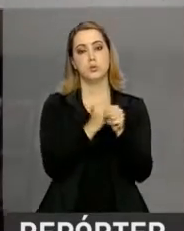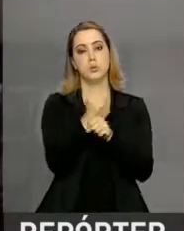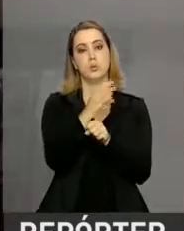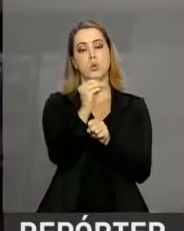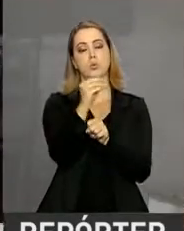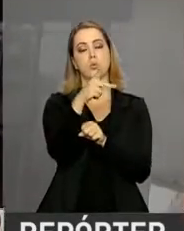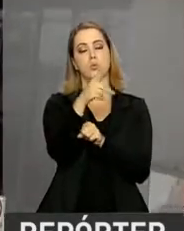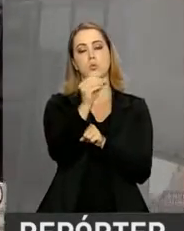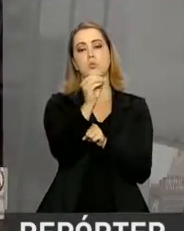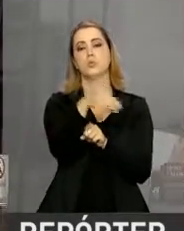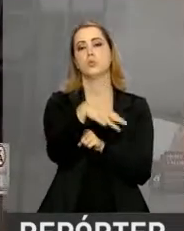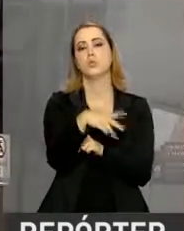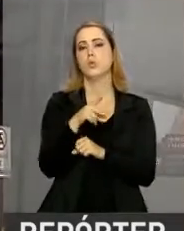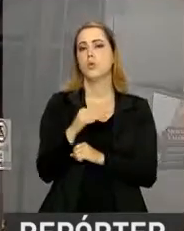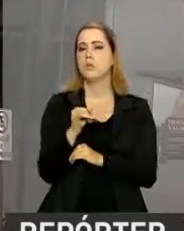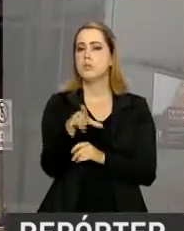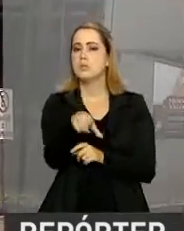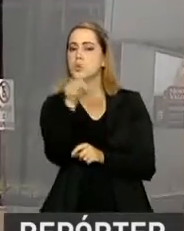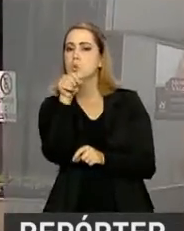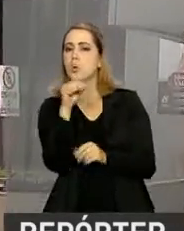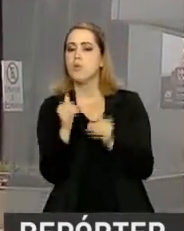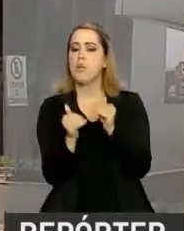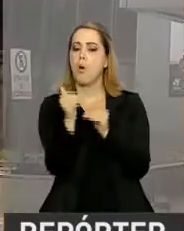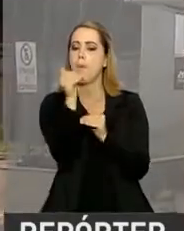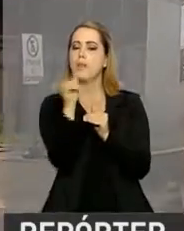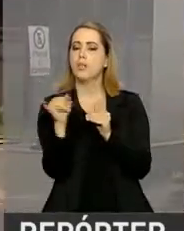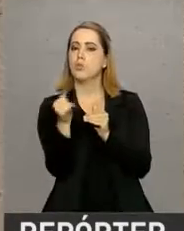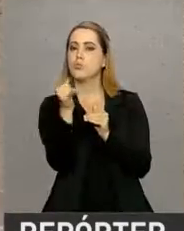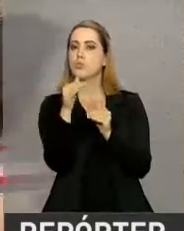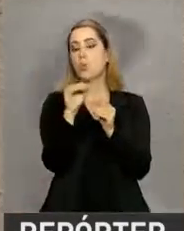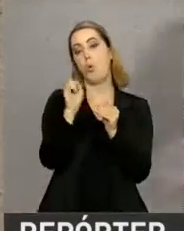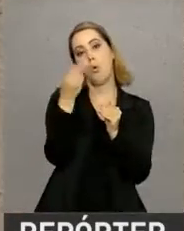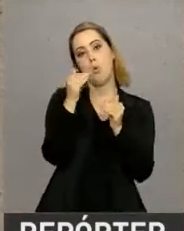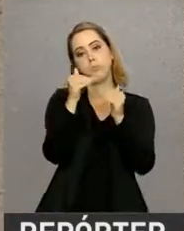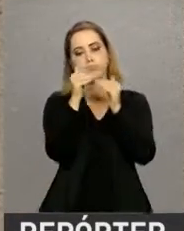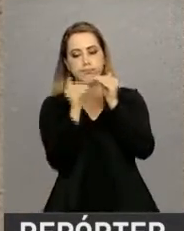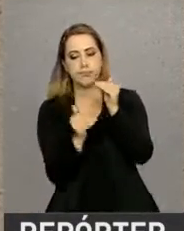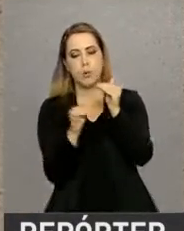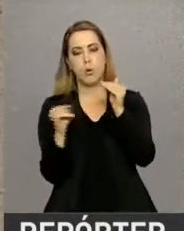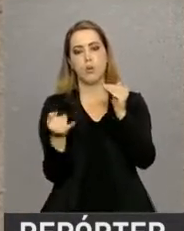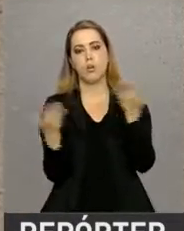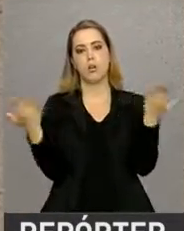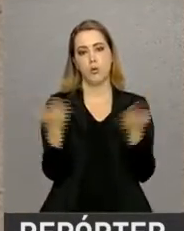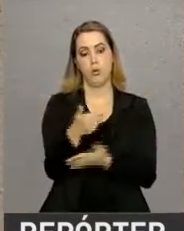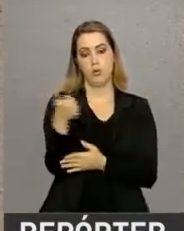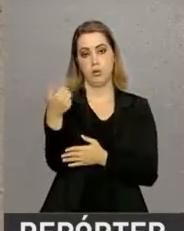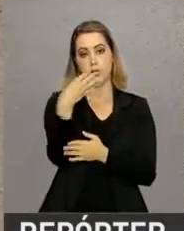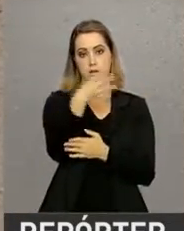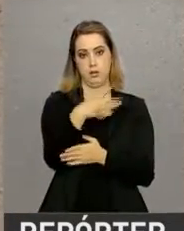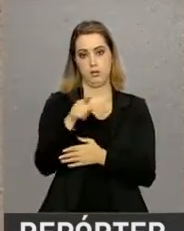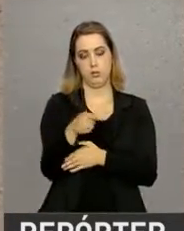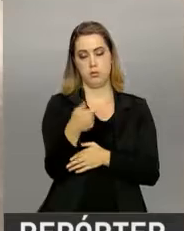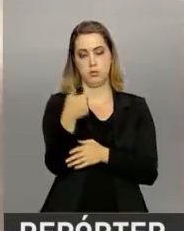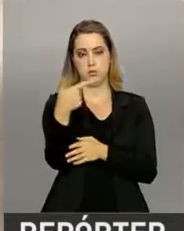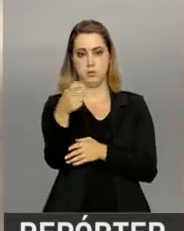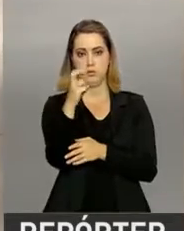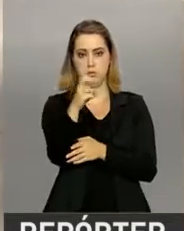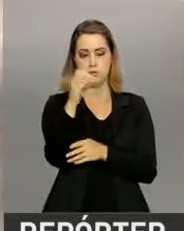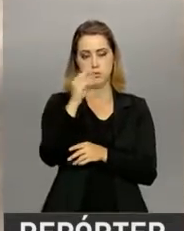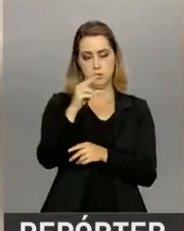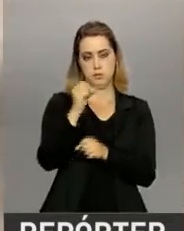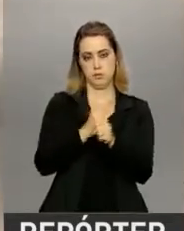vai decidir se mantém aumenta ou reduz a taxa básica de juros atualmente em 14,25 por cento ao ano